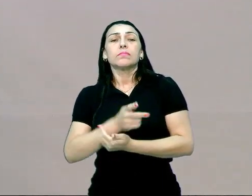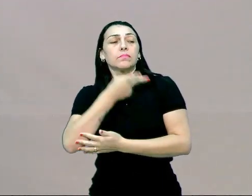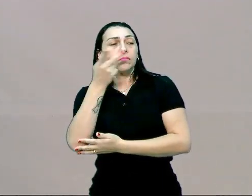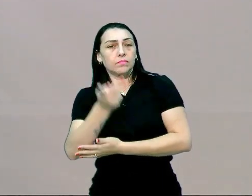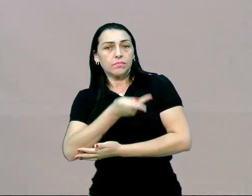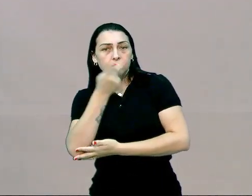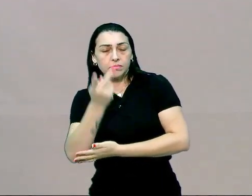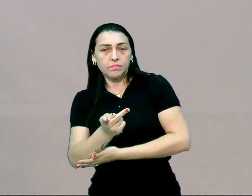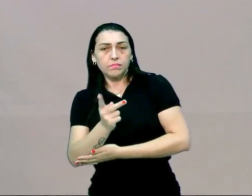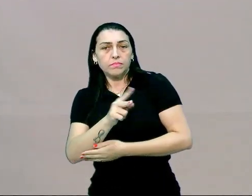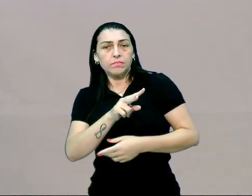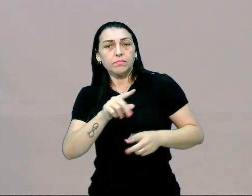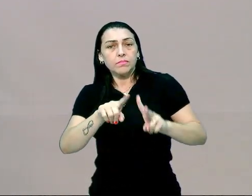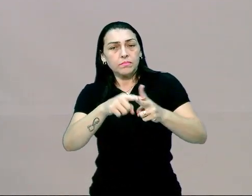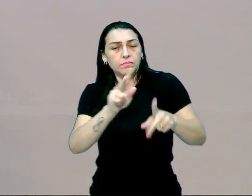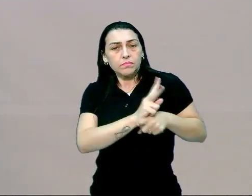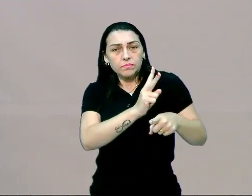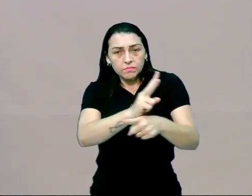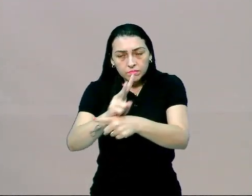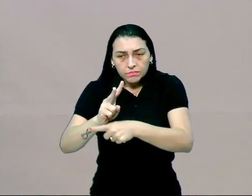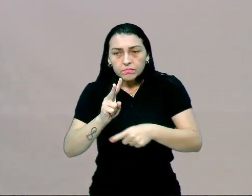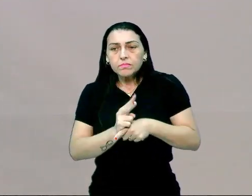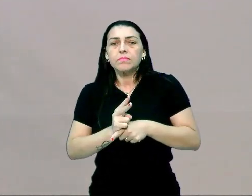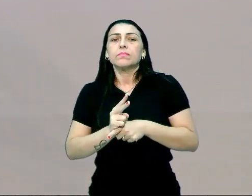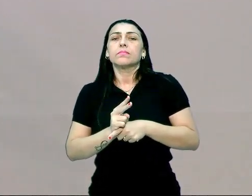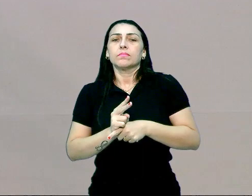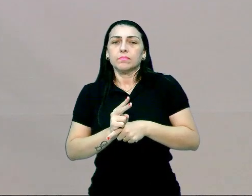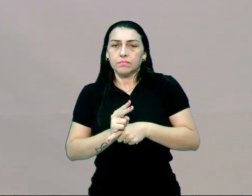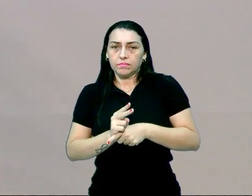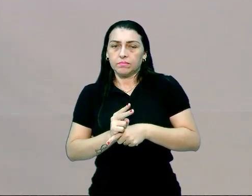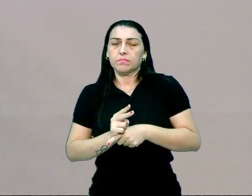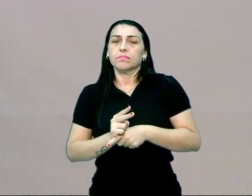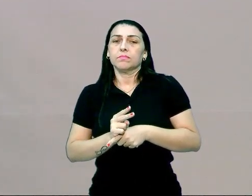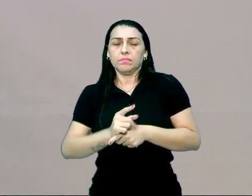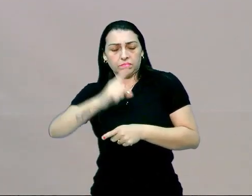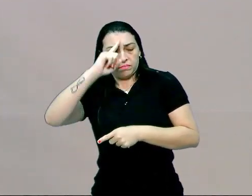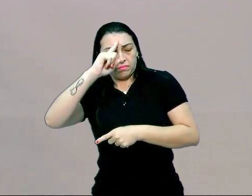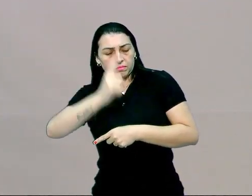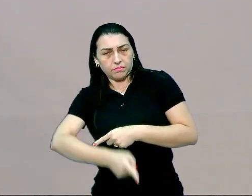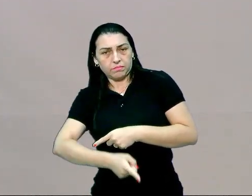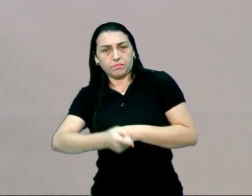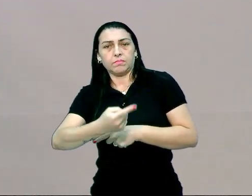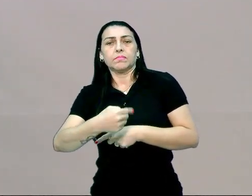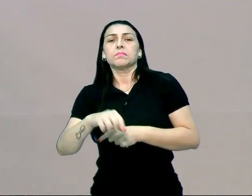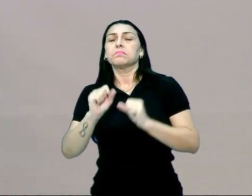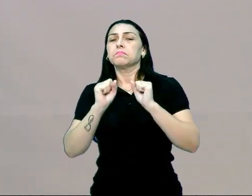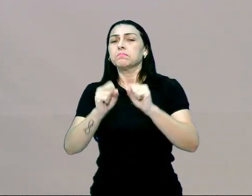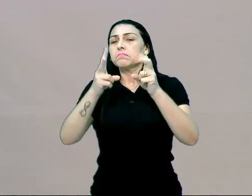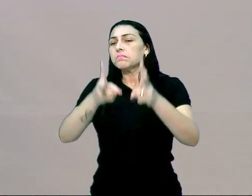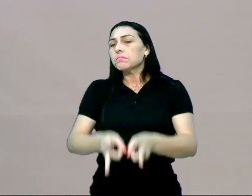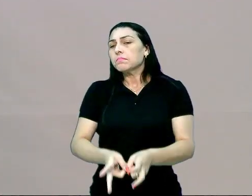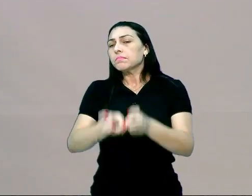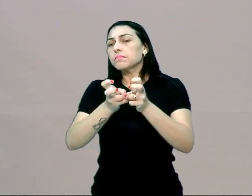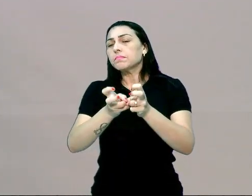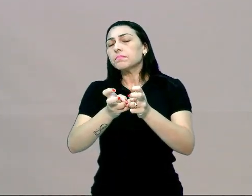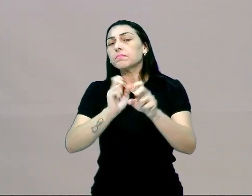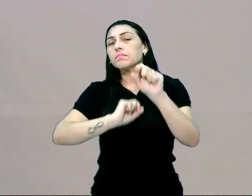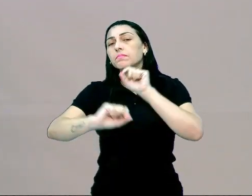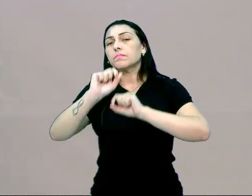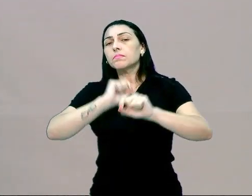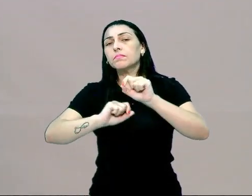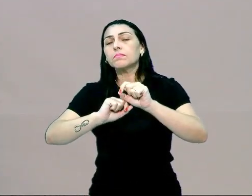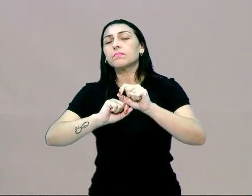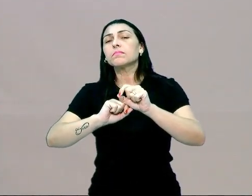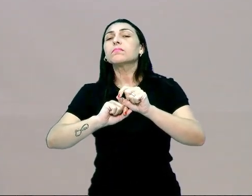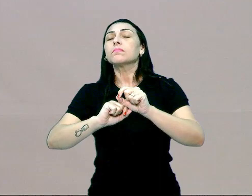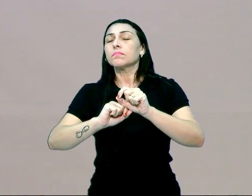menciona a manutenção do status quo, gerencial, nós podemos perceber que em